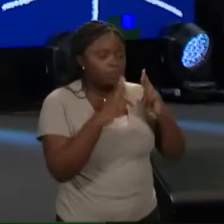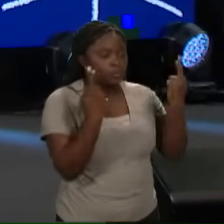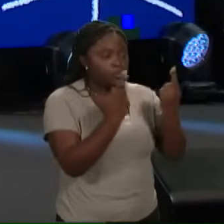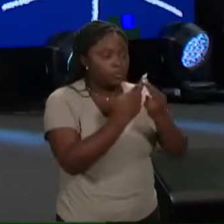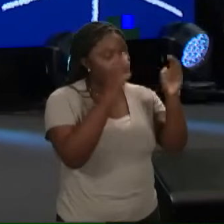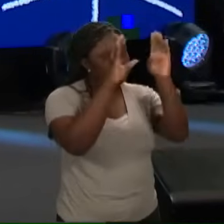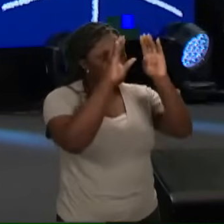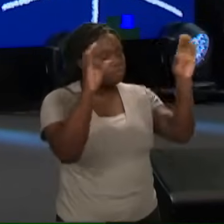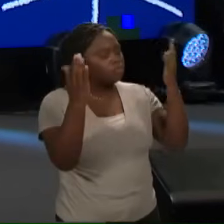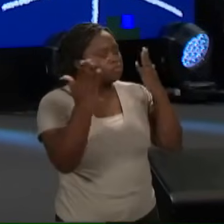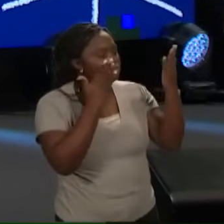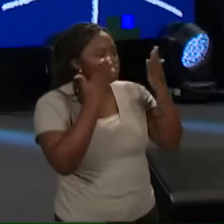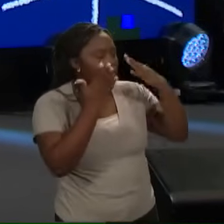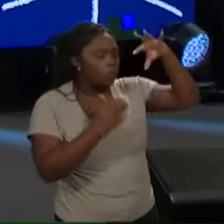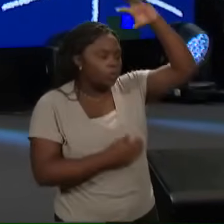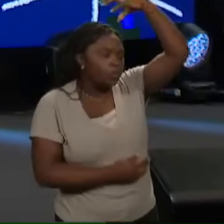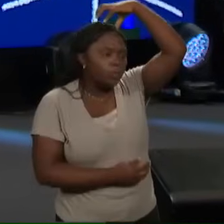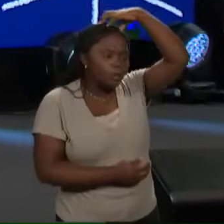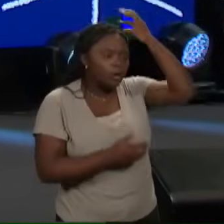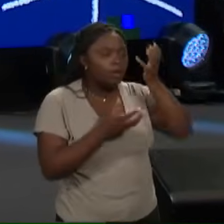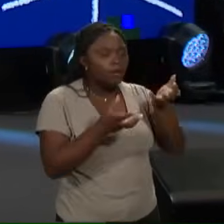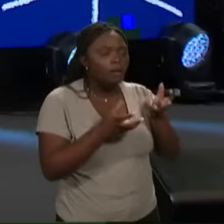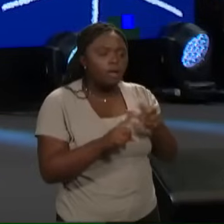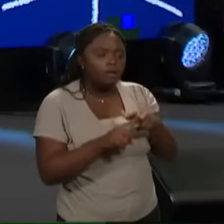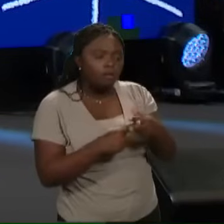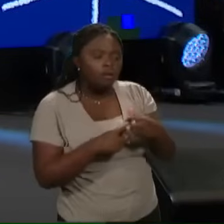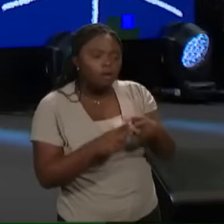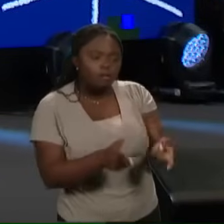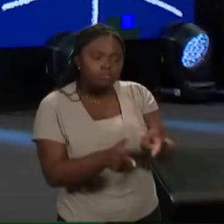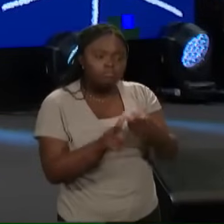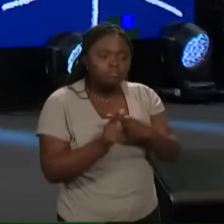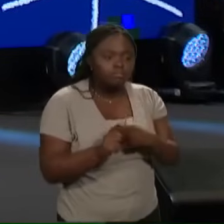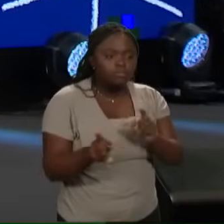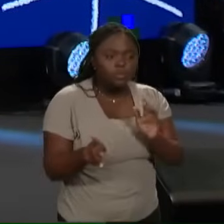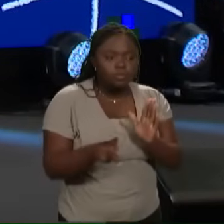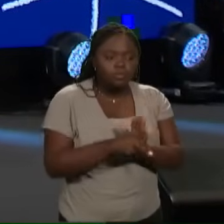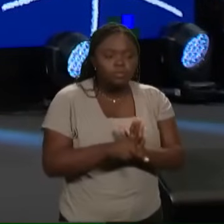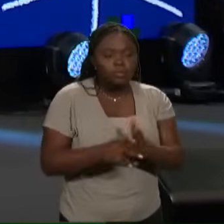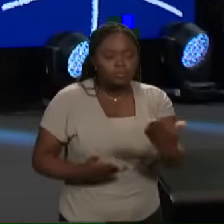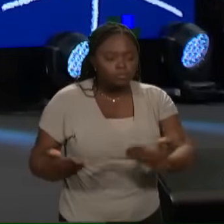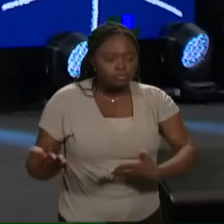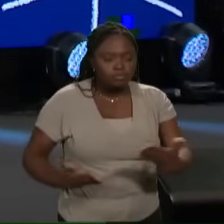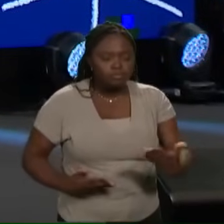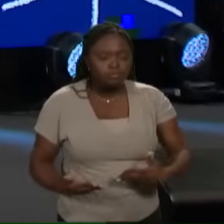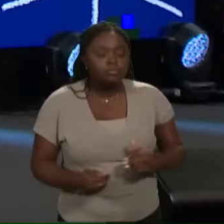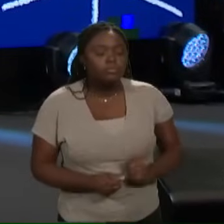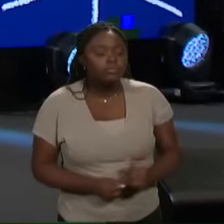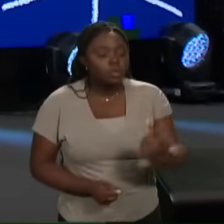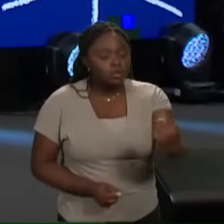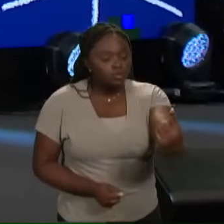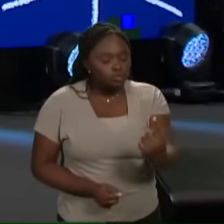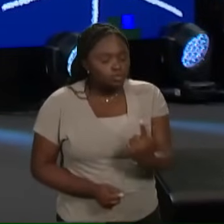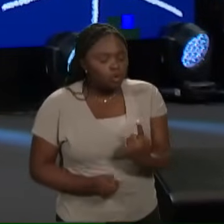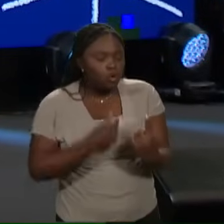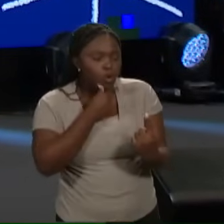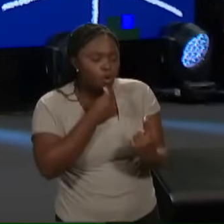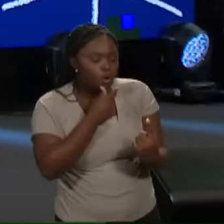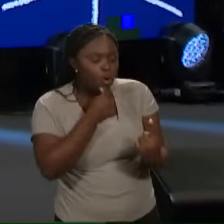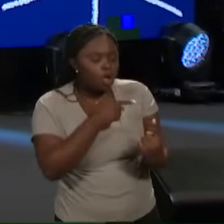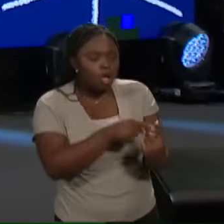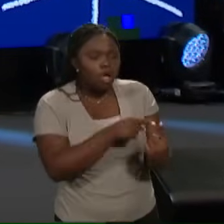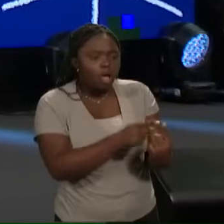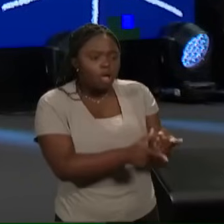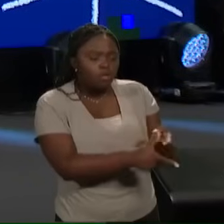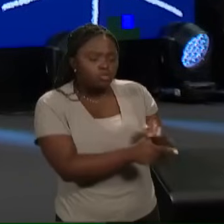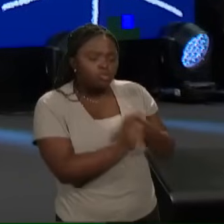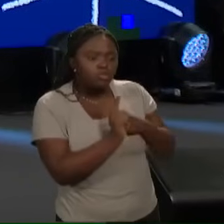que desejava acertar contas com seus servos. Quando começou o acerto, foi trazido à sua presença um que lhe devia enorme